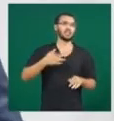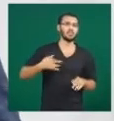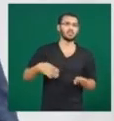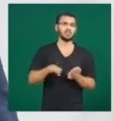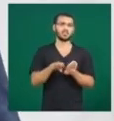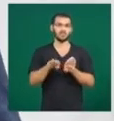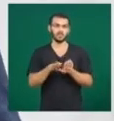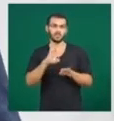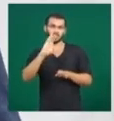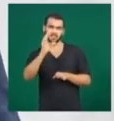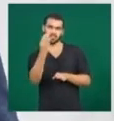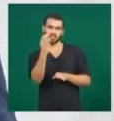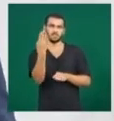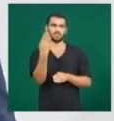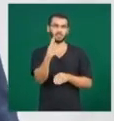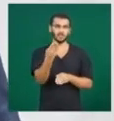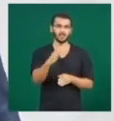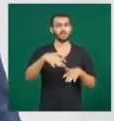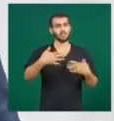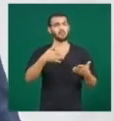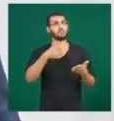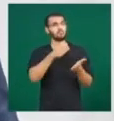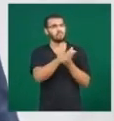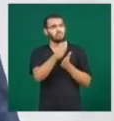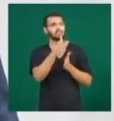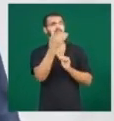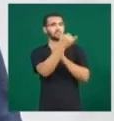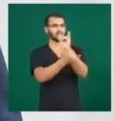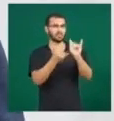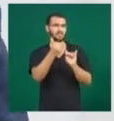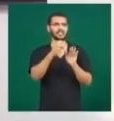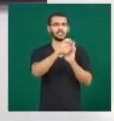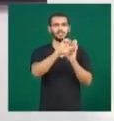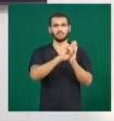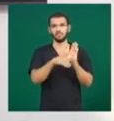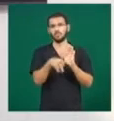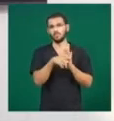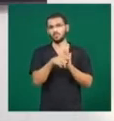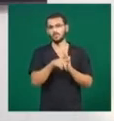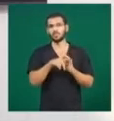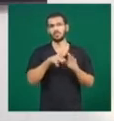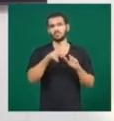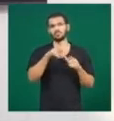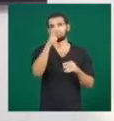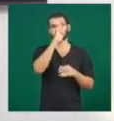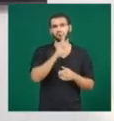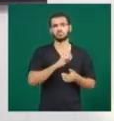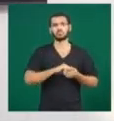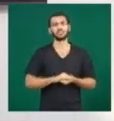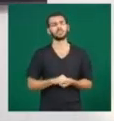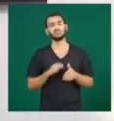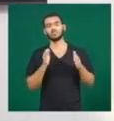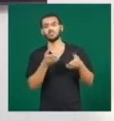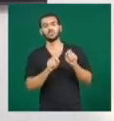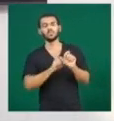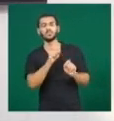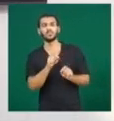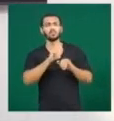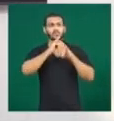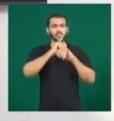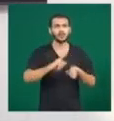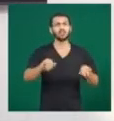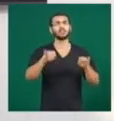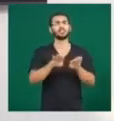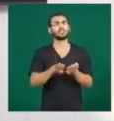a autorização foram publicadas ontem no Diário Oficial da União. Mesmo quando o foco principal é levar informação